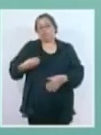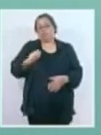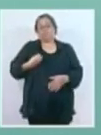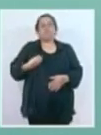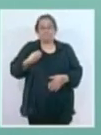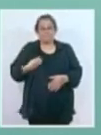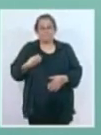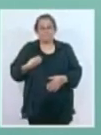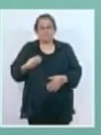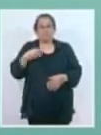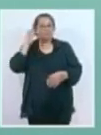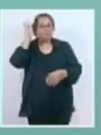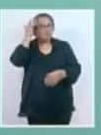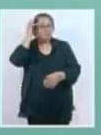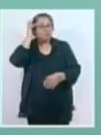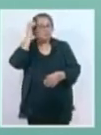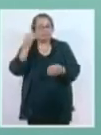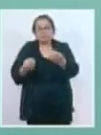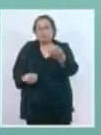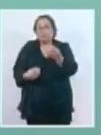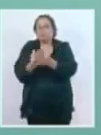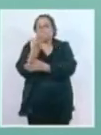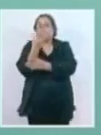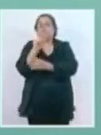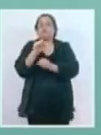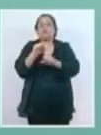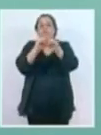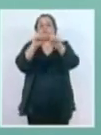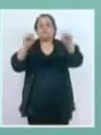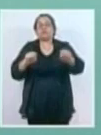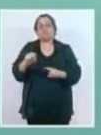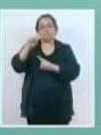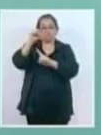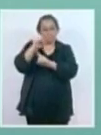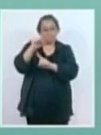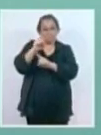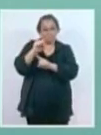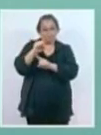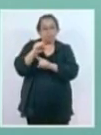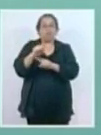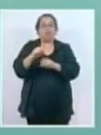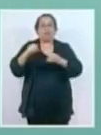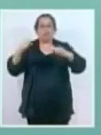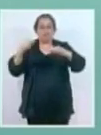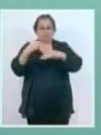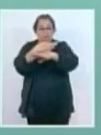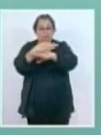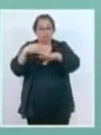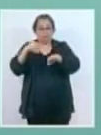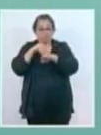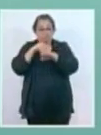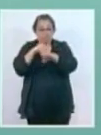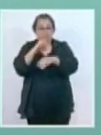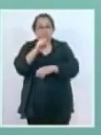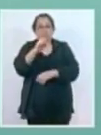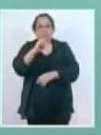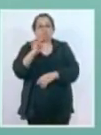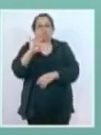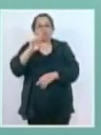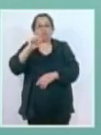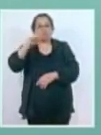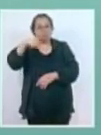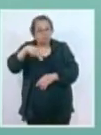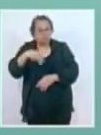nós entendemos a importância da implantação do sistema. Claro. A CETRAN foi, fez análise de viabilidade, né, porque o que é necessário, que